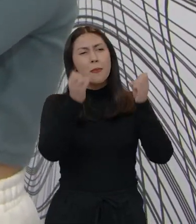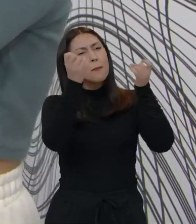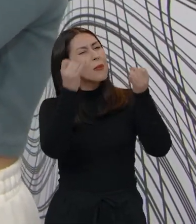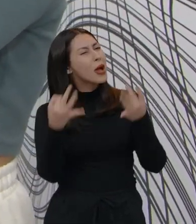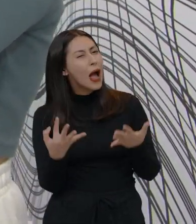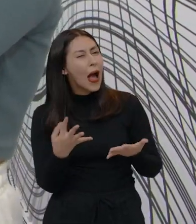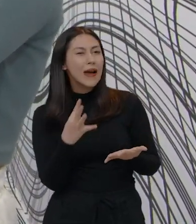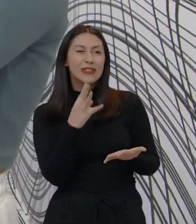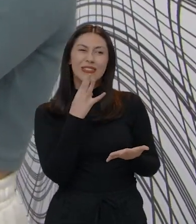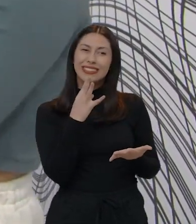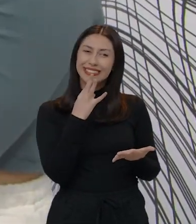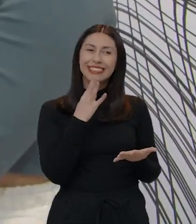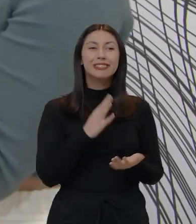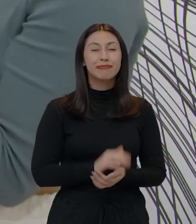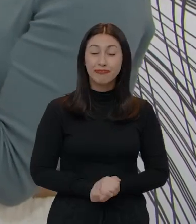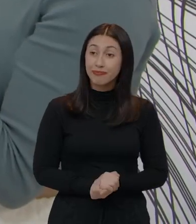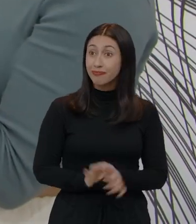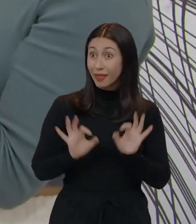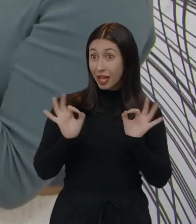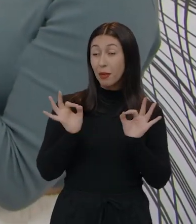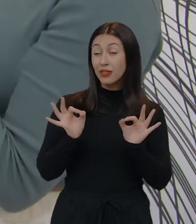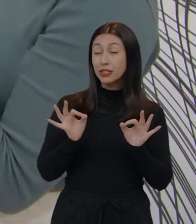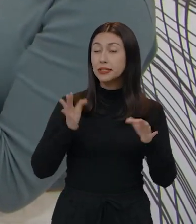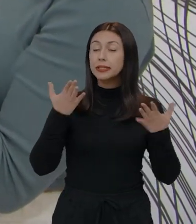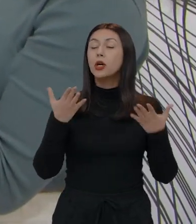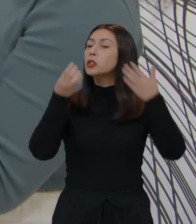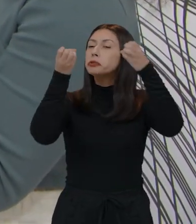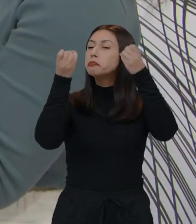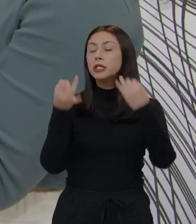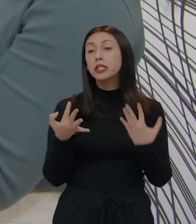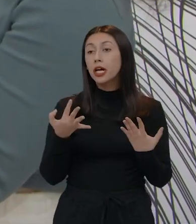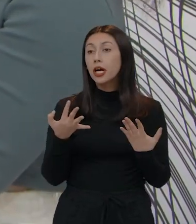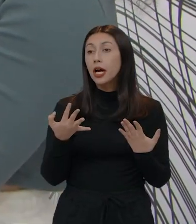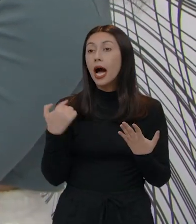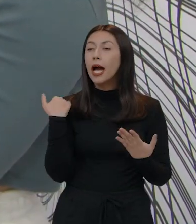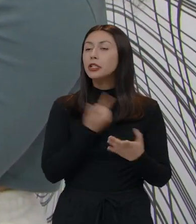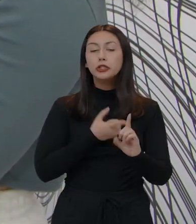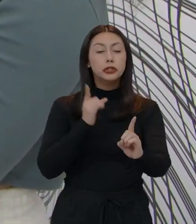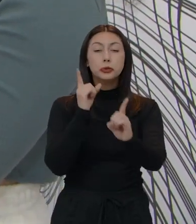vocês conhecerem um pouco mais. Perfeito. E Melissa, conta pra gente o que é que a gente